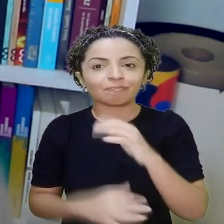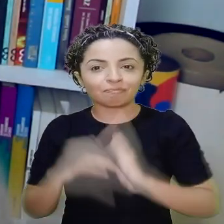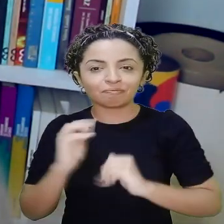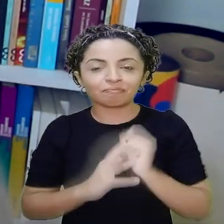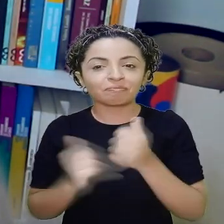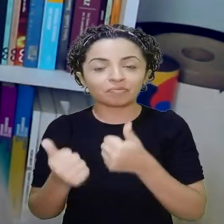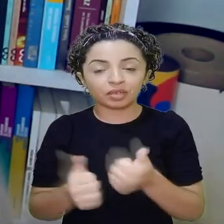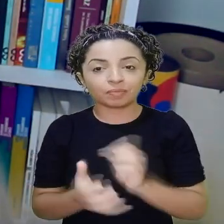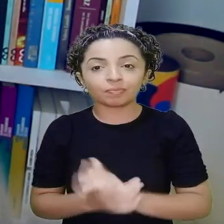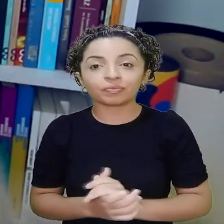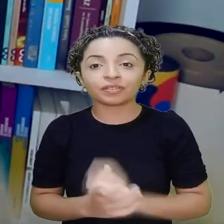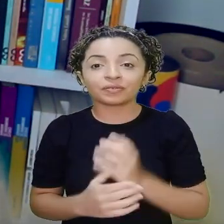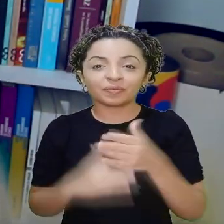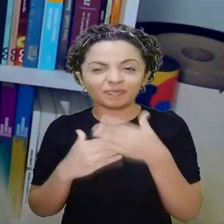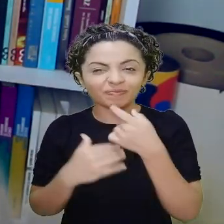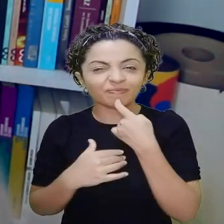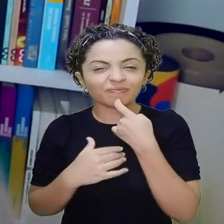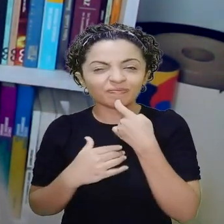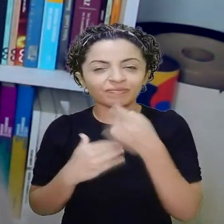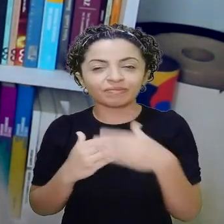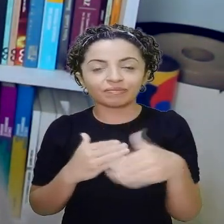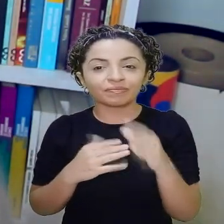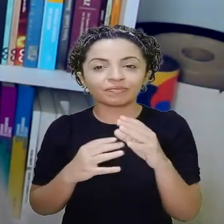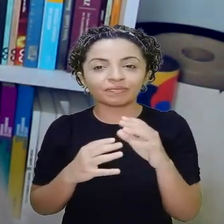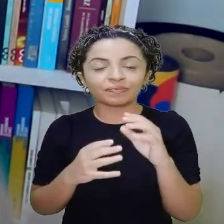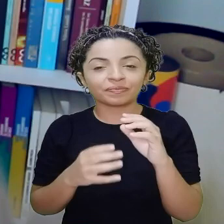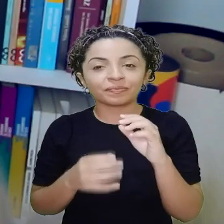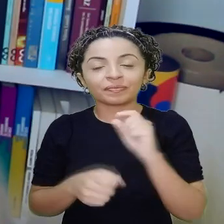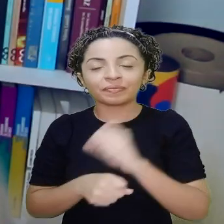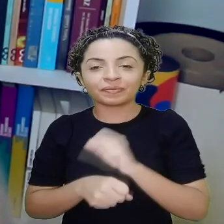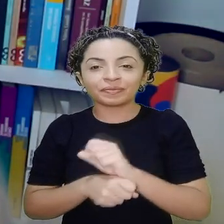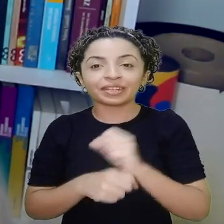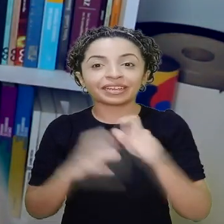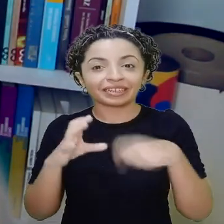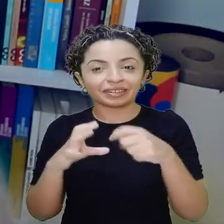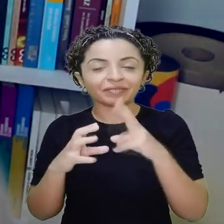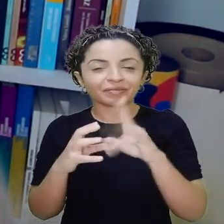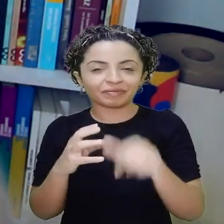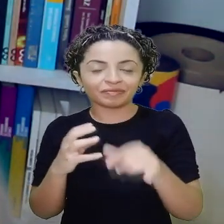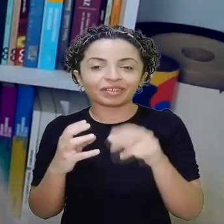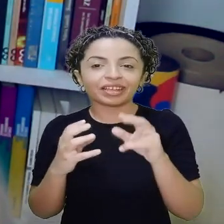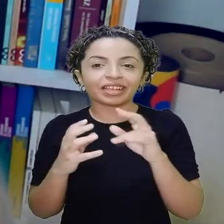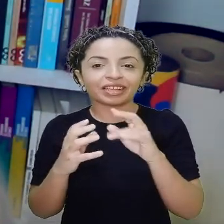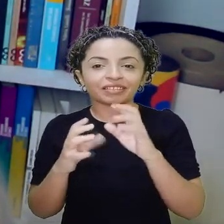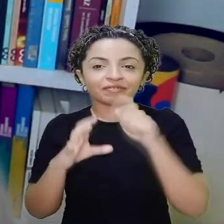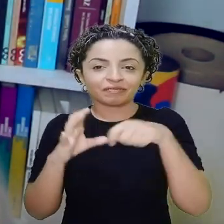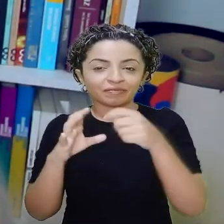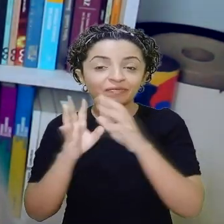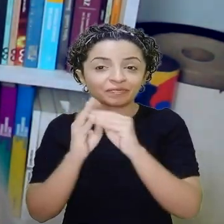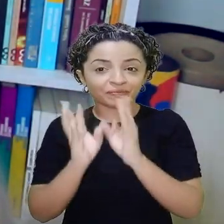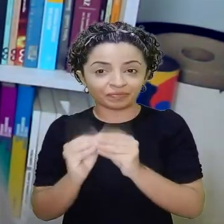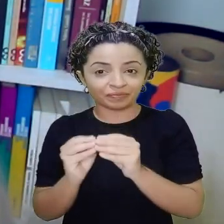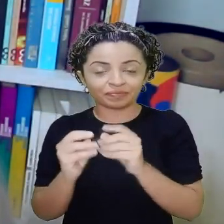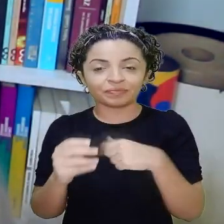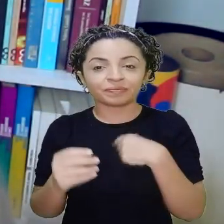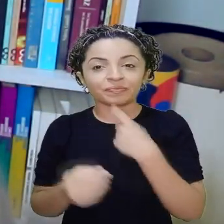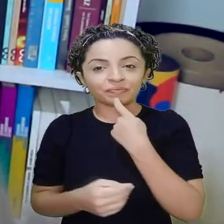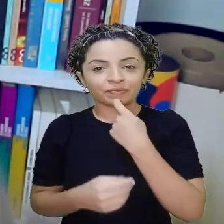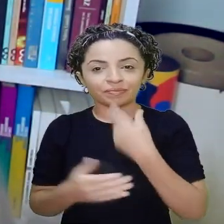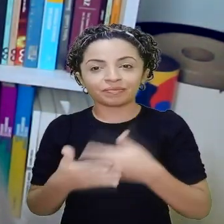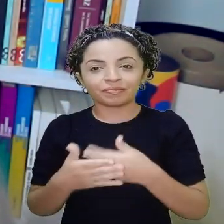Em breve vou fazer um vídeo, muito em breve mesmo, já está pronto para gravar, então acompanha aqui a resenha que vai sair em